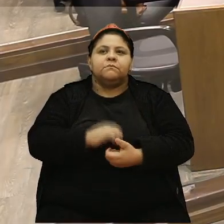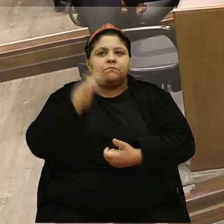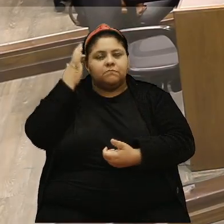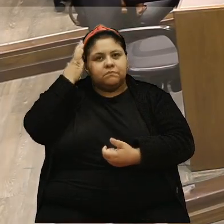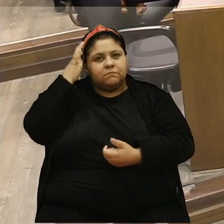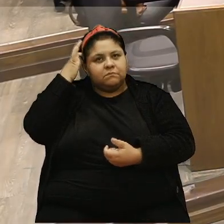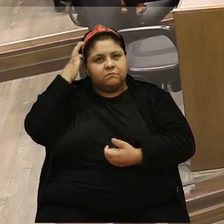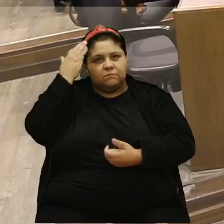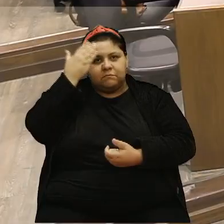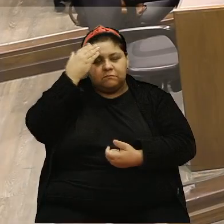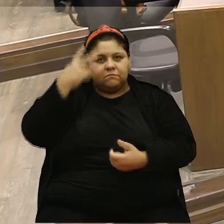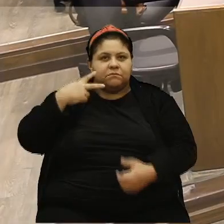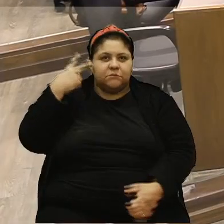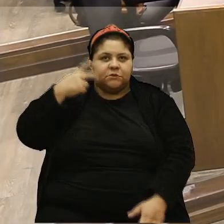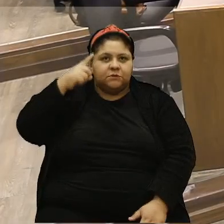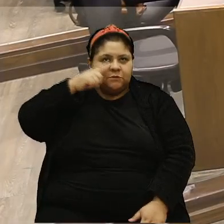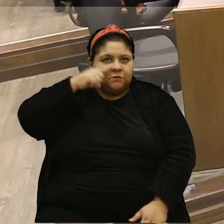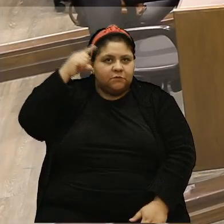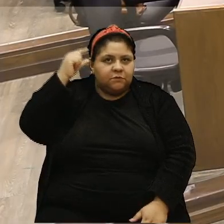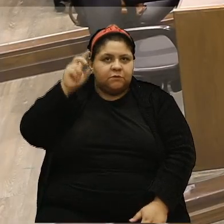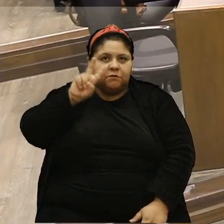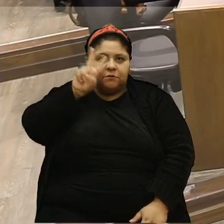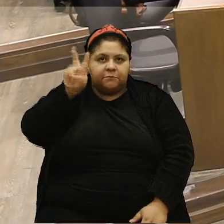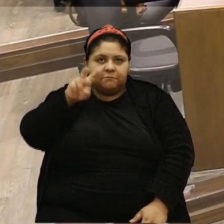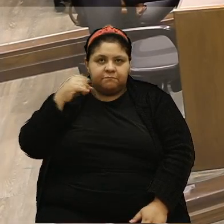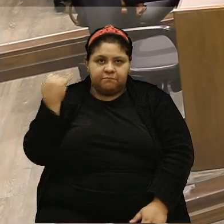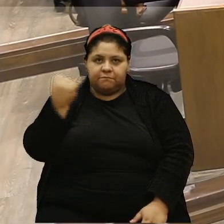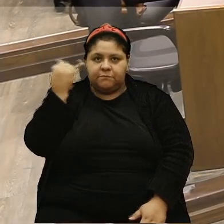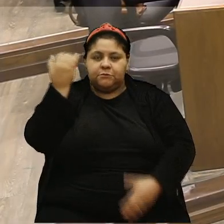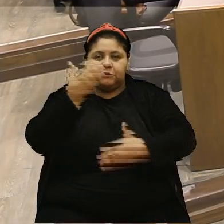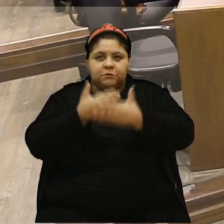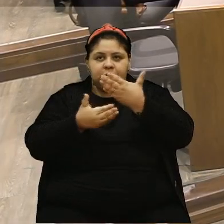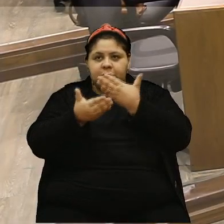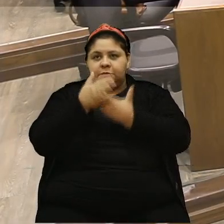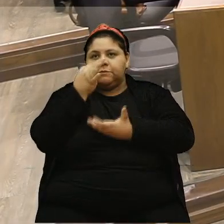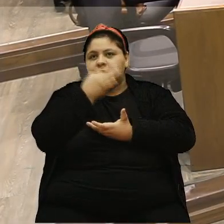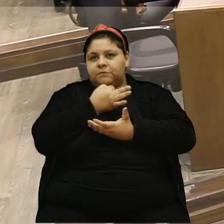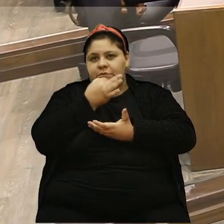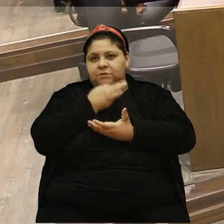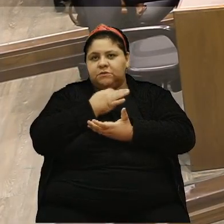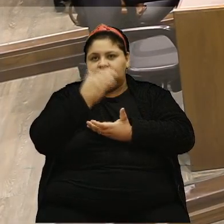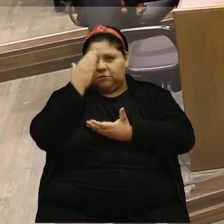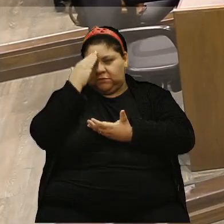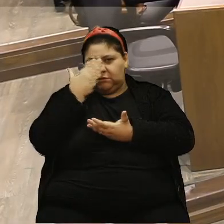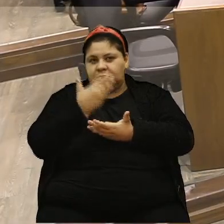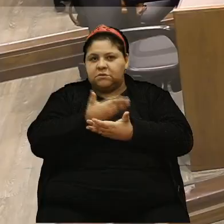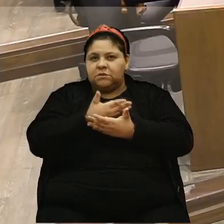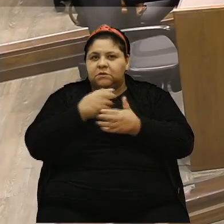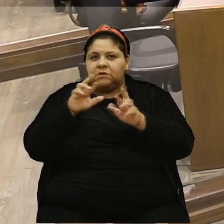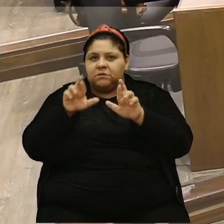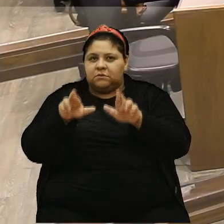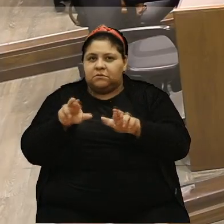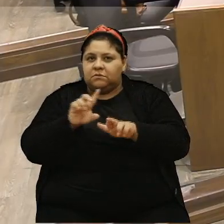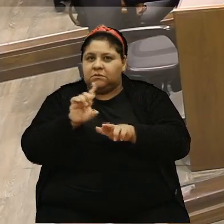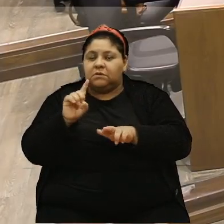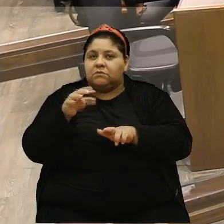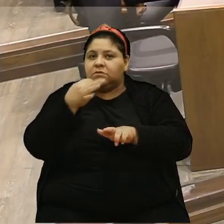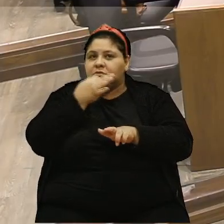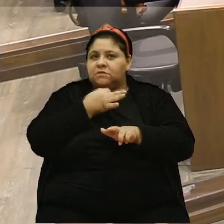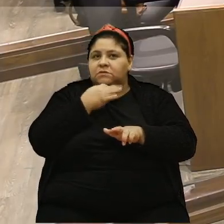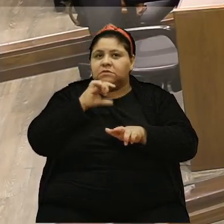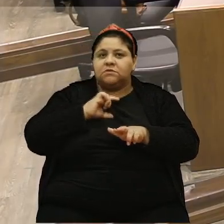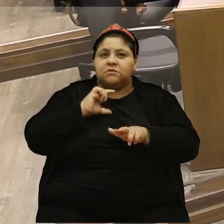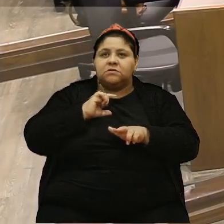Obrigado, vereador Aldonei. É uma pauta importante para todo o município. Eu acredito que até para a região, não só para o município, porque tem